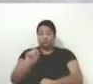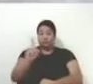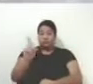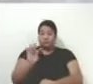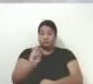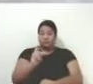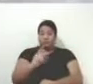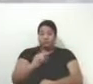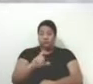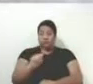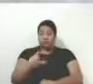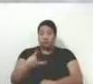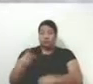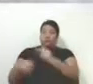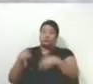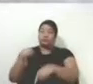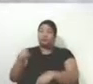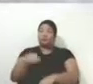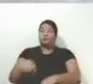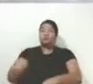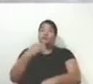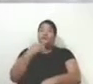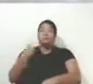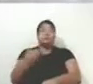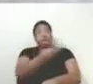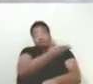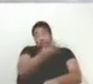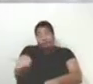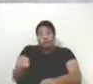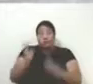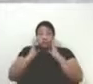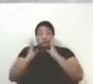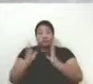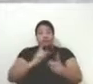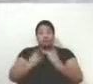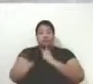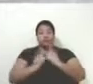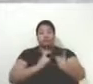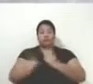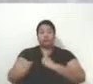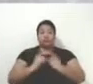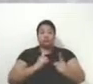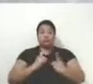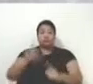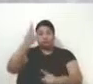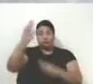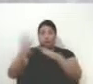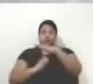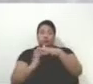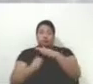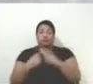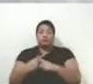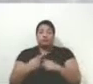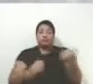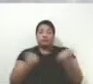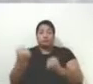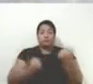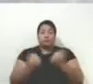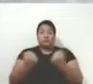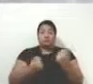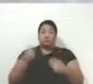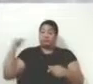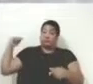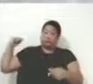solicitando uma atenção grande das rodovias, da concessionária. Porque os veículos que vêm de Rubião Júnior